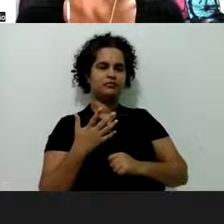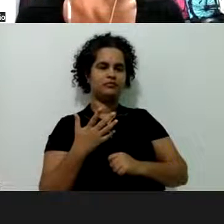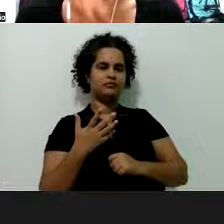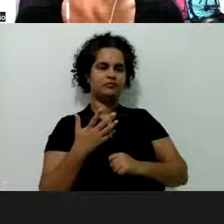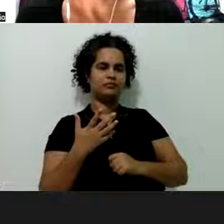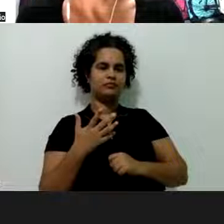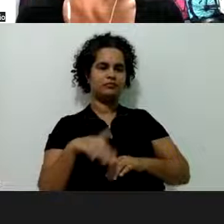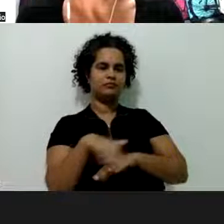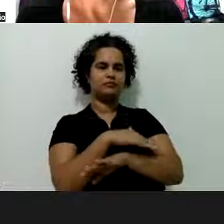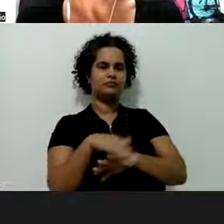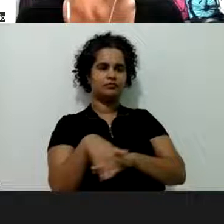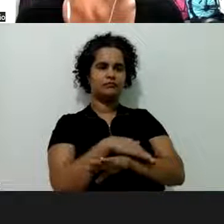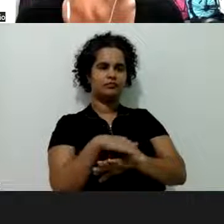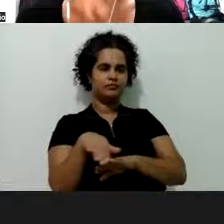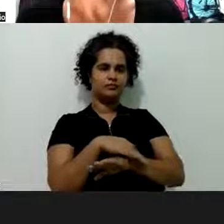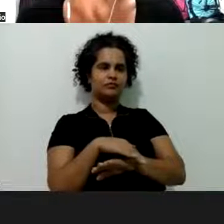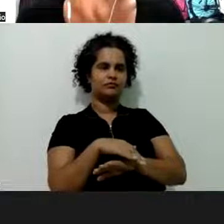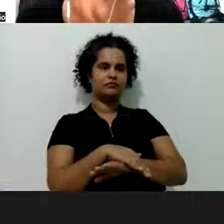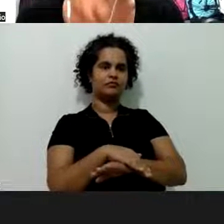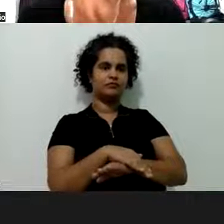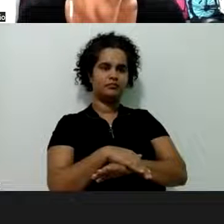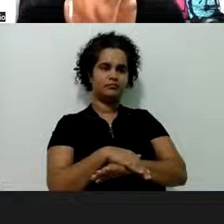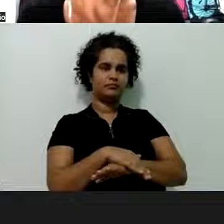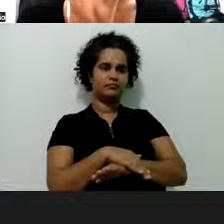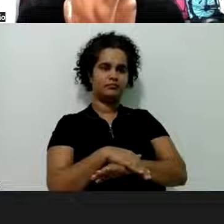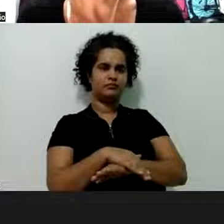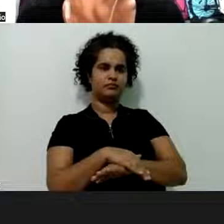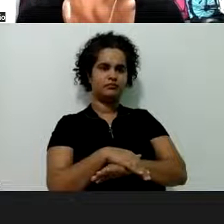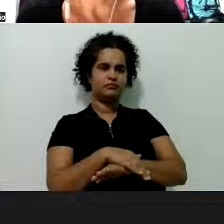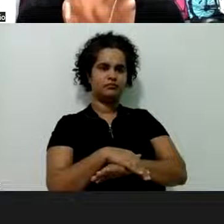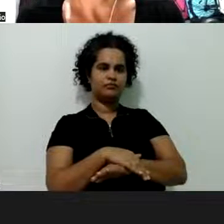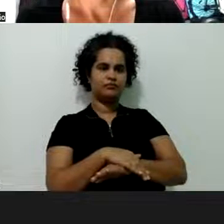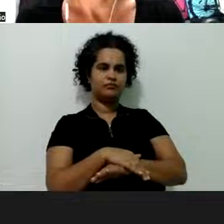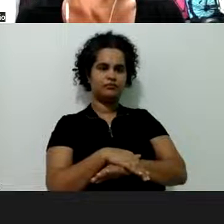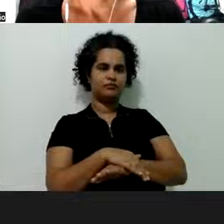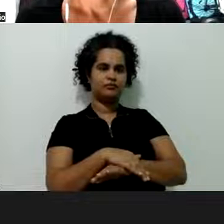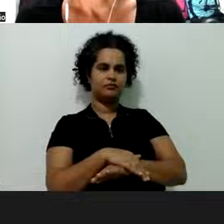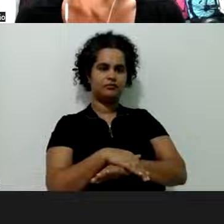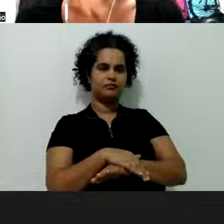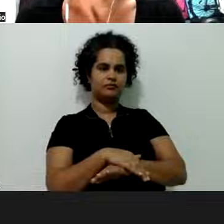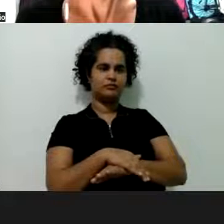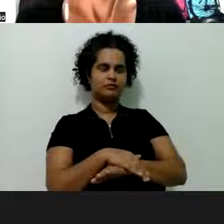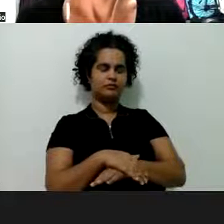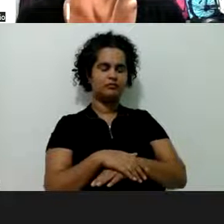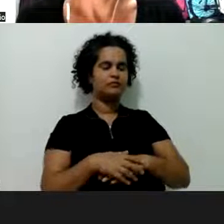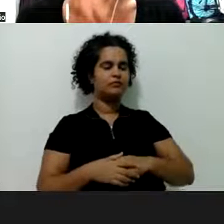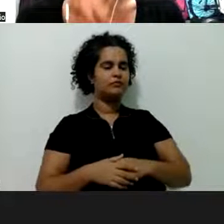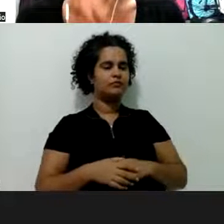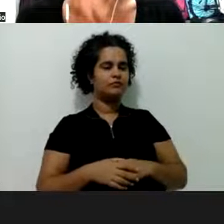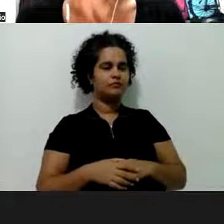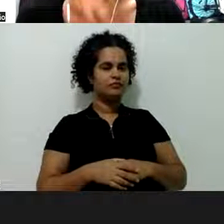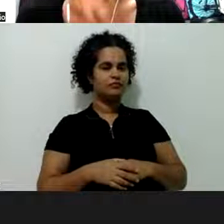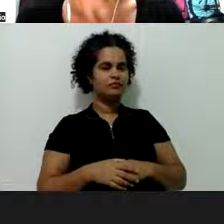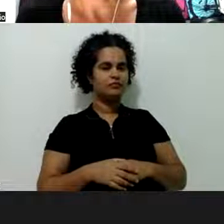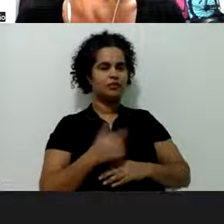essas ruas muito locais, muitas das, por exemplo, a Superia também não tem ciclorrota, essa